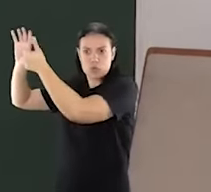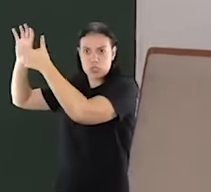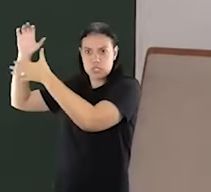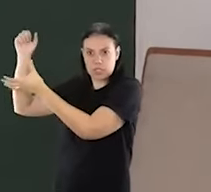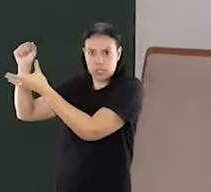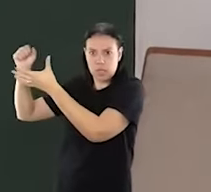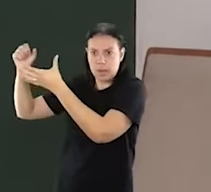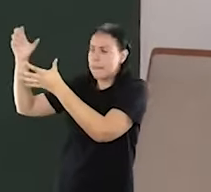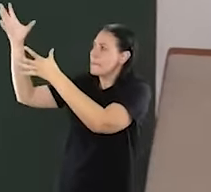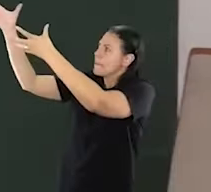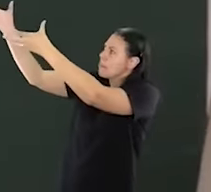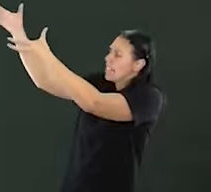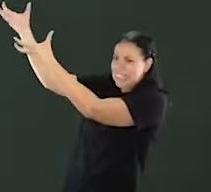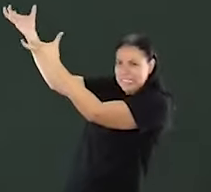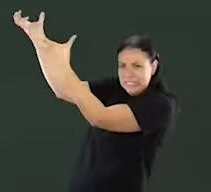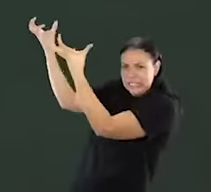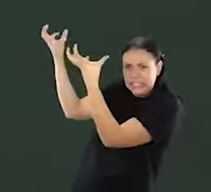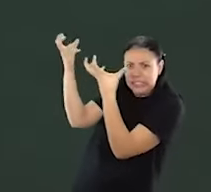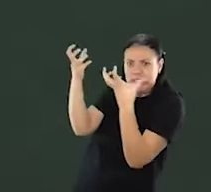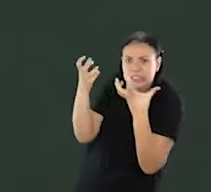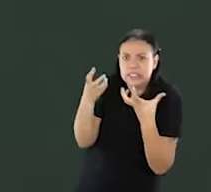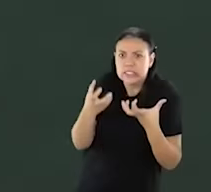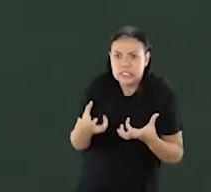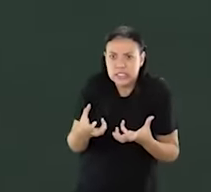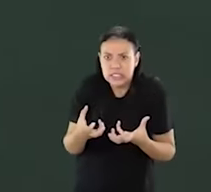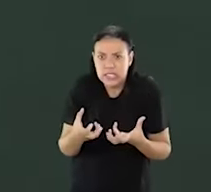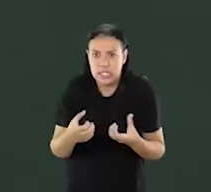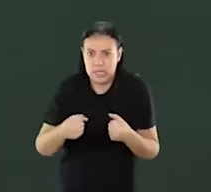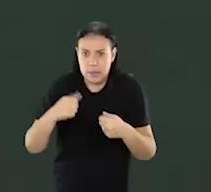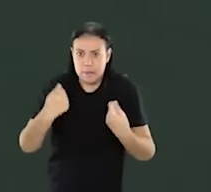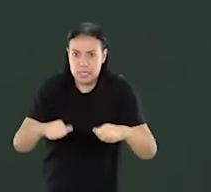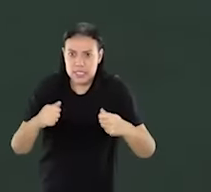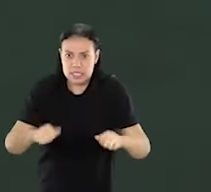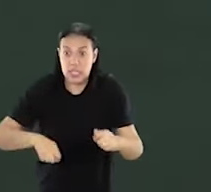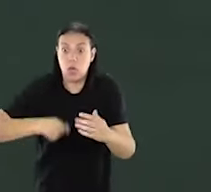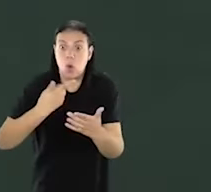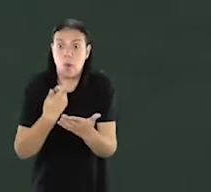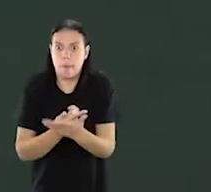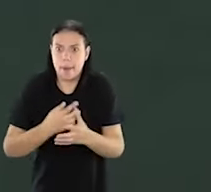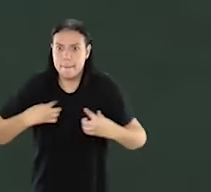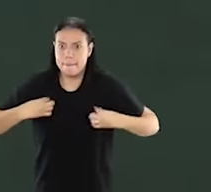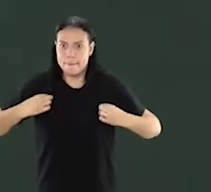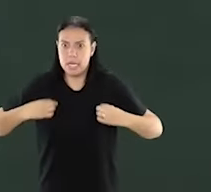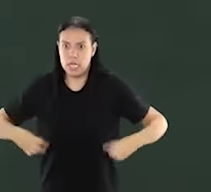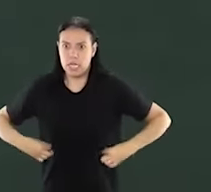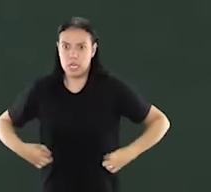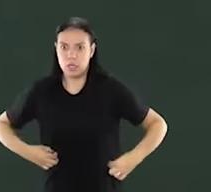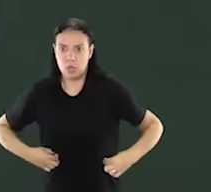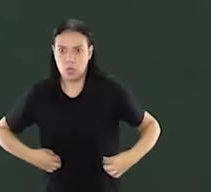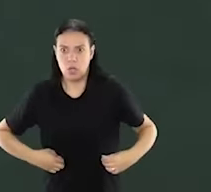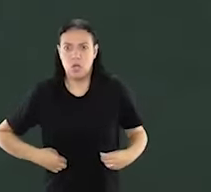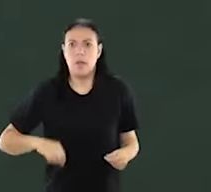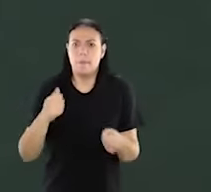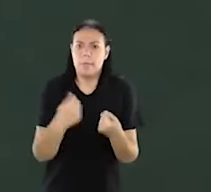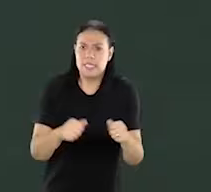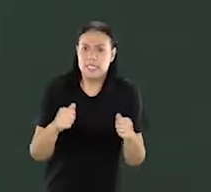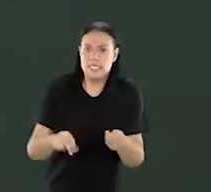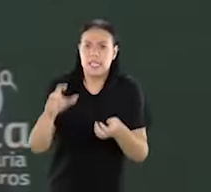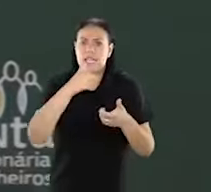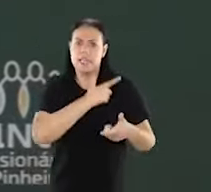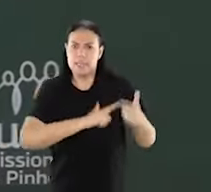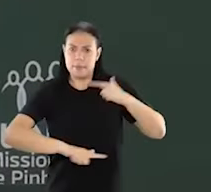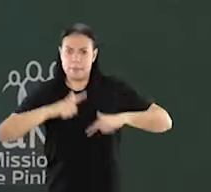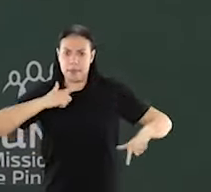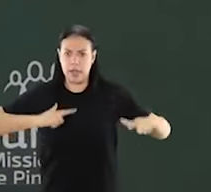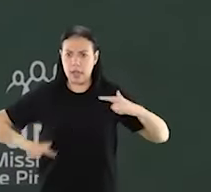que também outra loja comprar perfume para embalsamar o corpo. Tem que alguém comprar, pegar água para lavar o corpo. Tem que